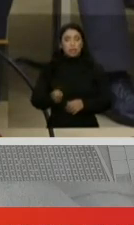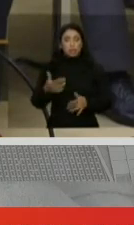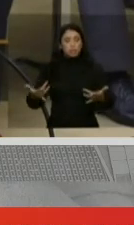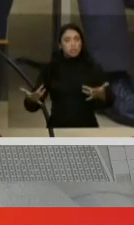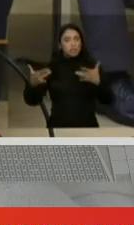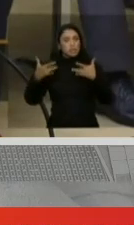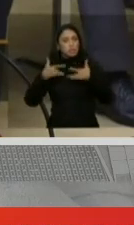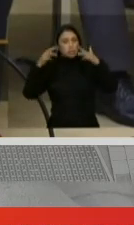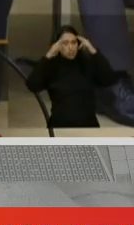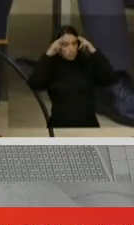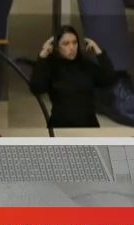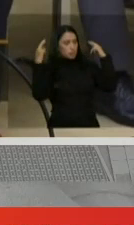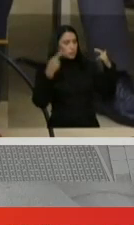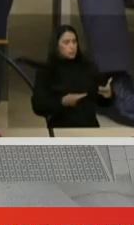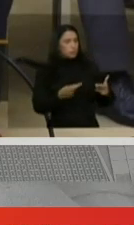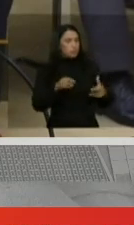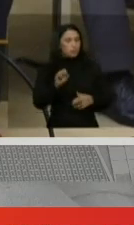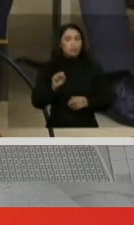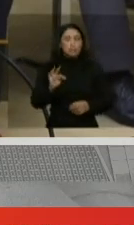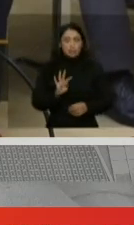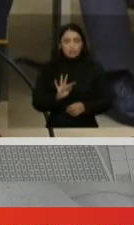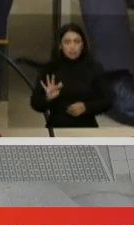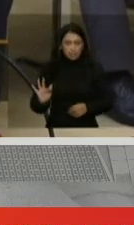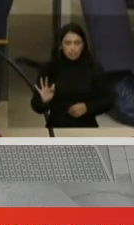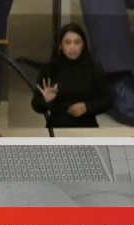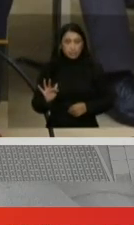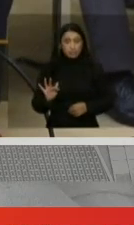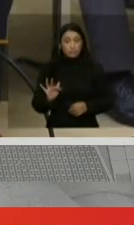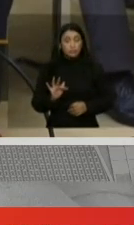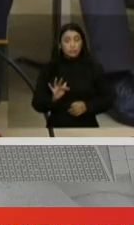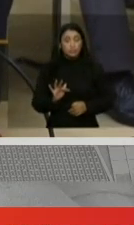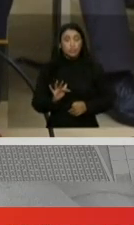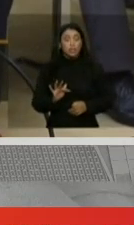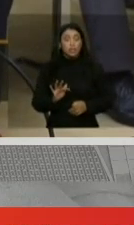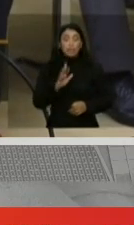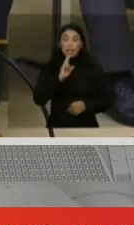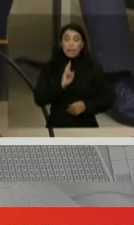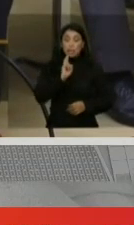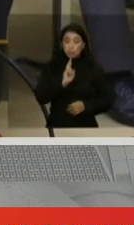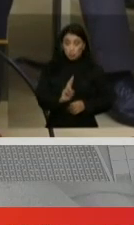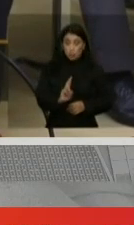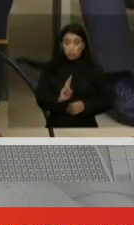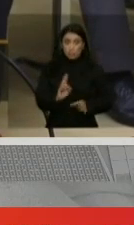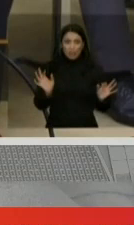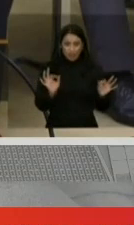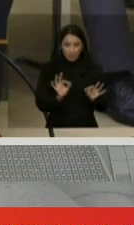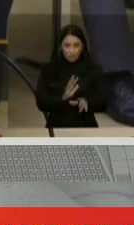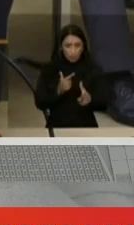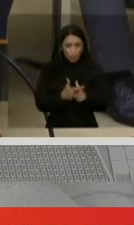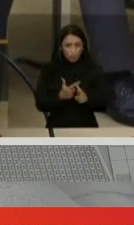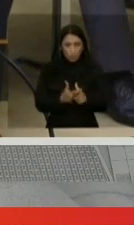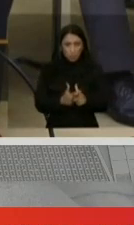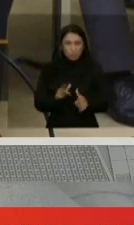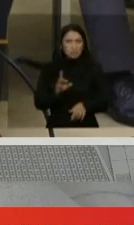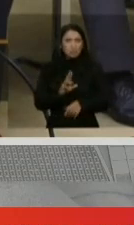Estado mudava o sentido das palavras conforme a agenda política. Então foi um discurso onde ela quer passar